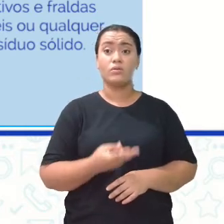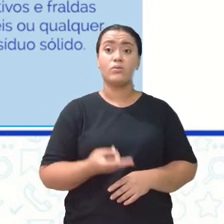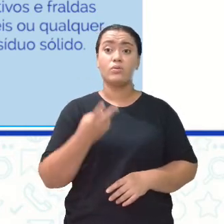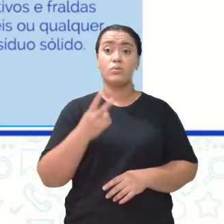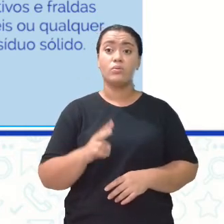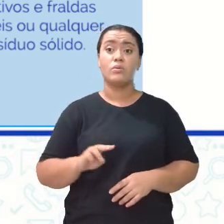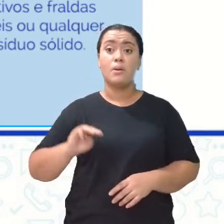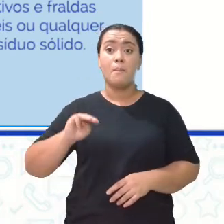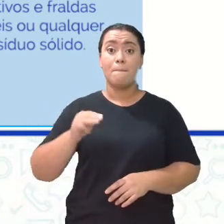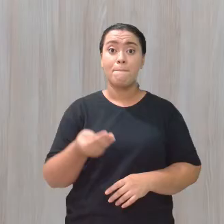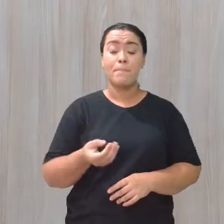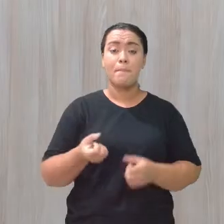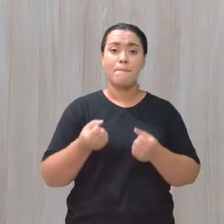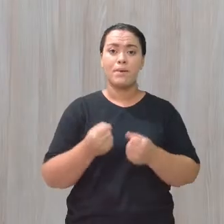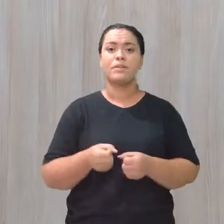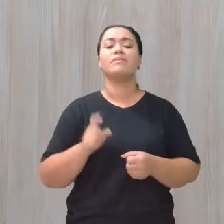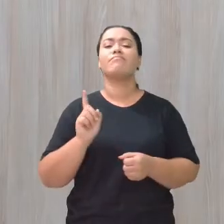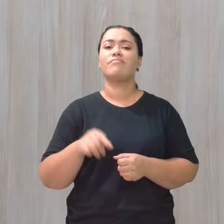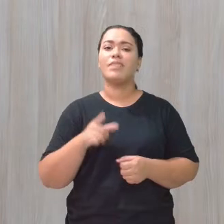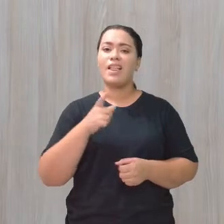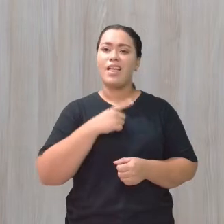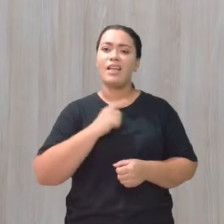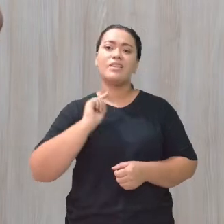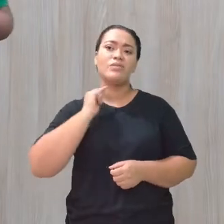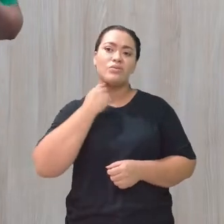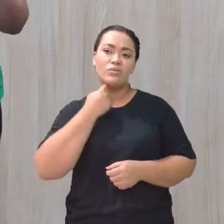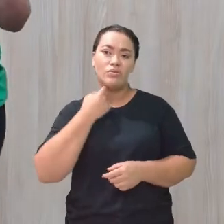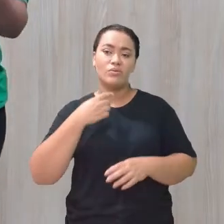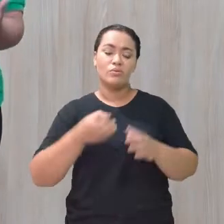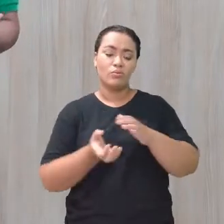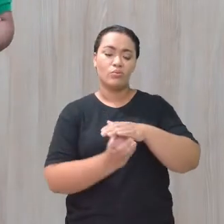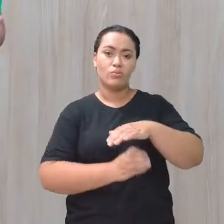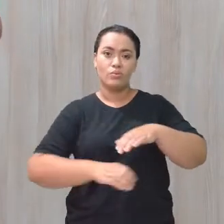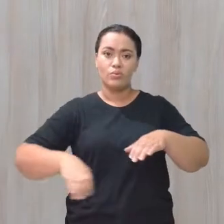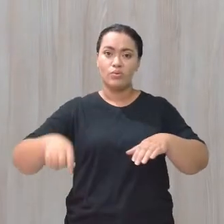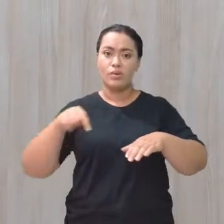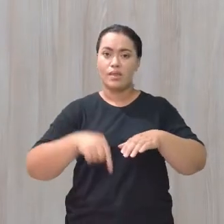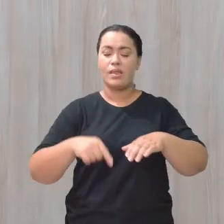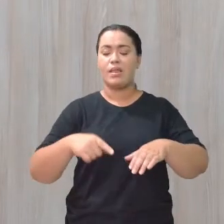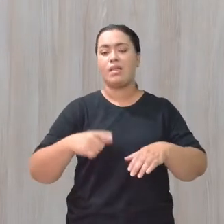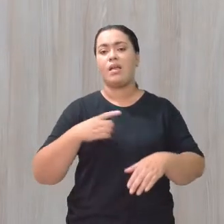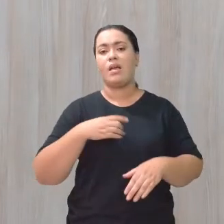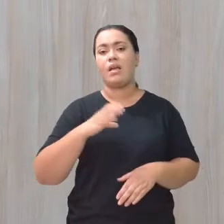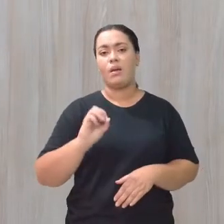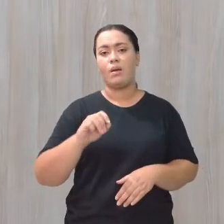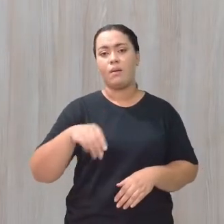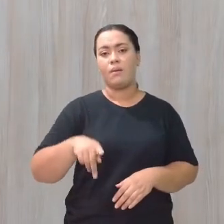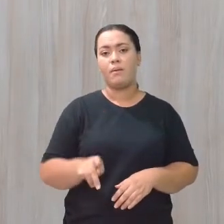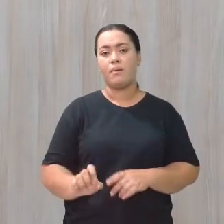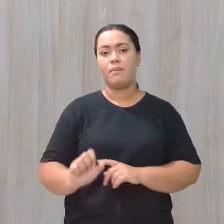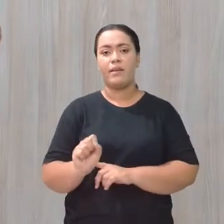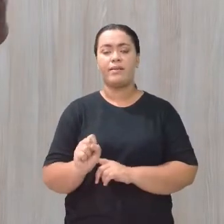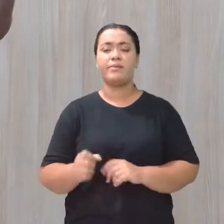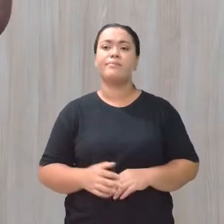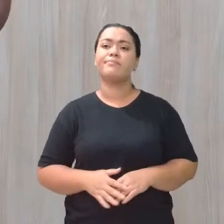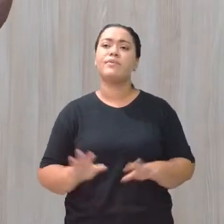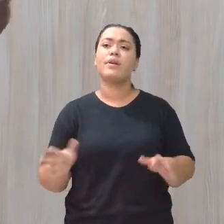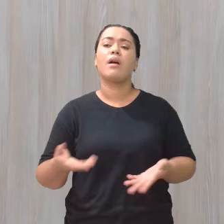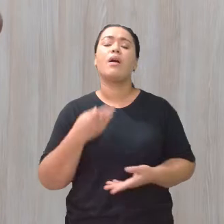esgoto da Compesa. Então, trazemos aí uma questão a ser refletida. Como é que a gente